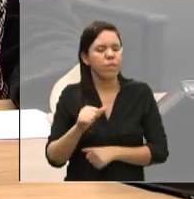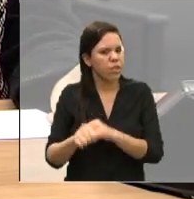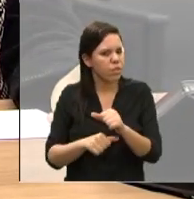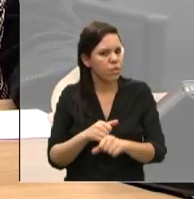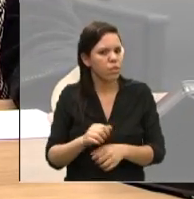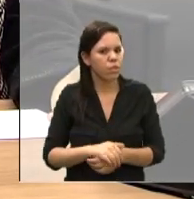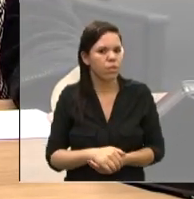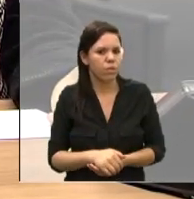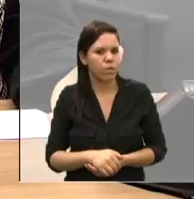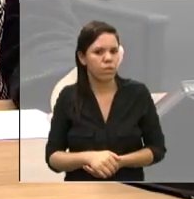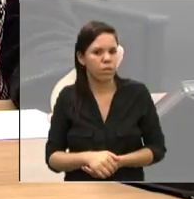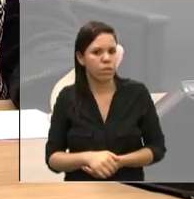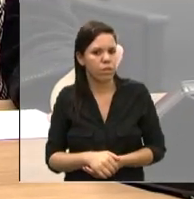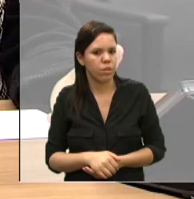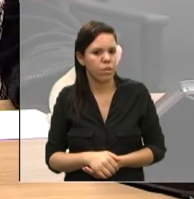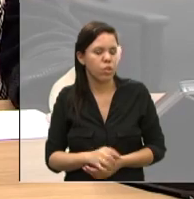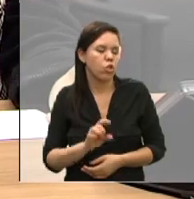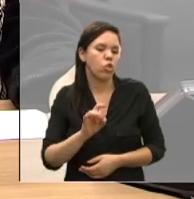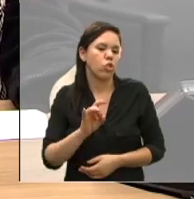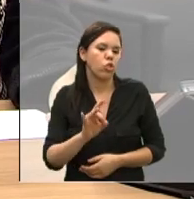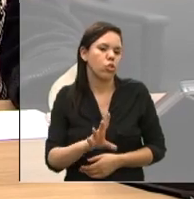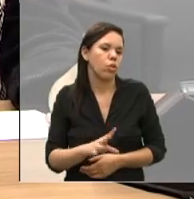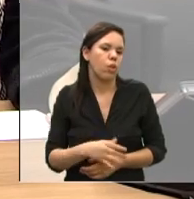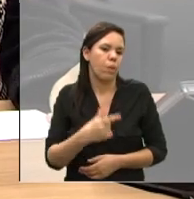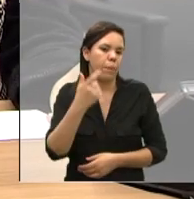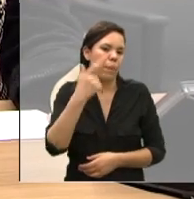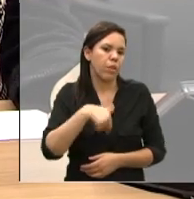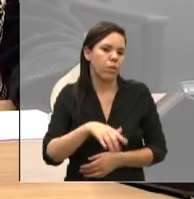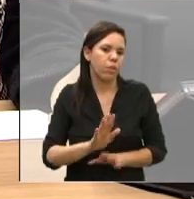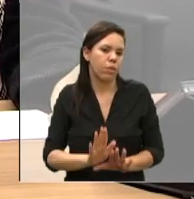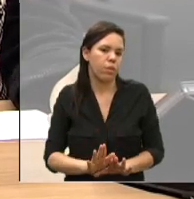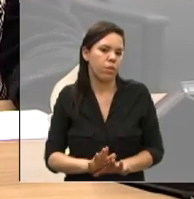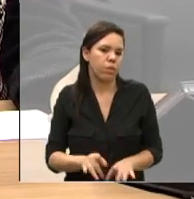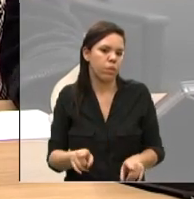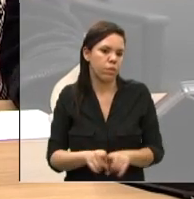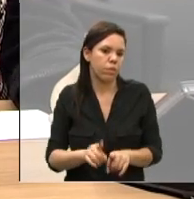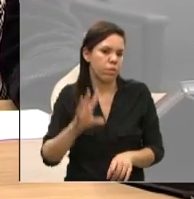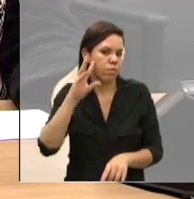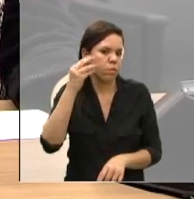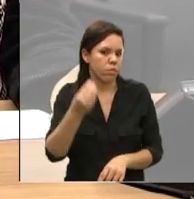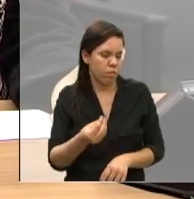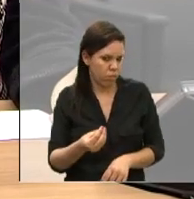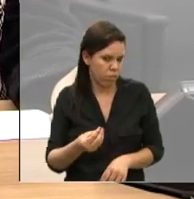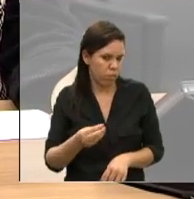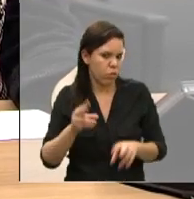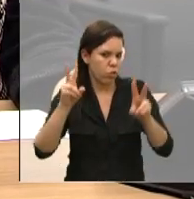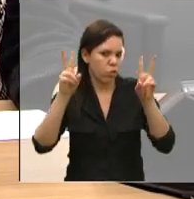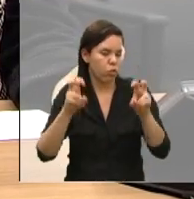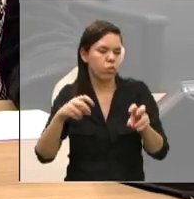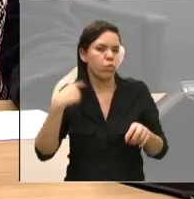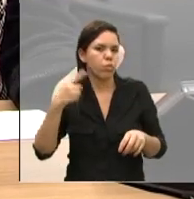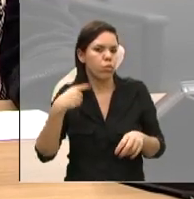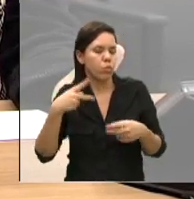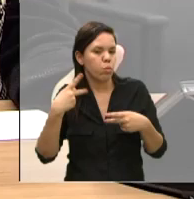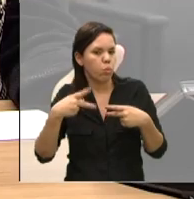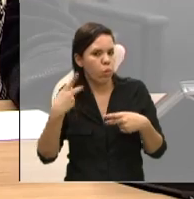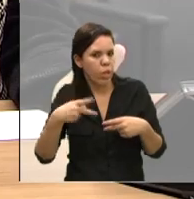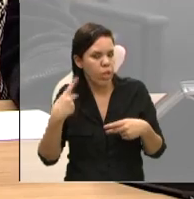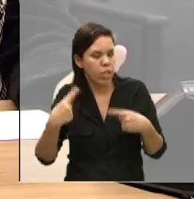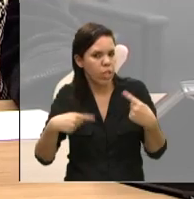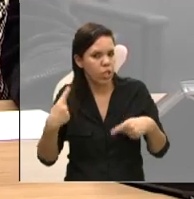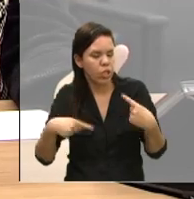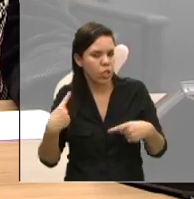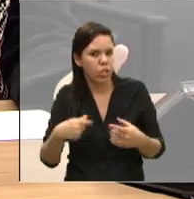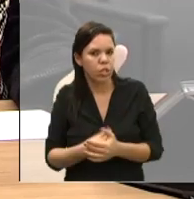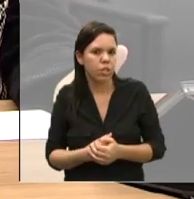renovar, não só renovar em termos de pessoas, mas renovar o nosso entendimento sobre a política. A política é a